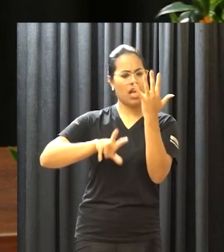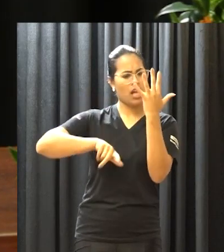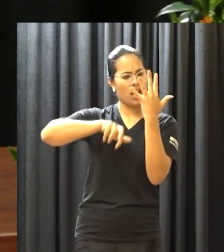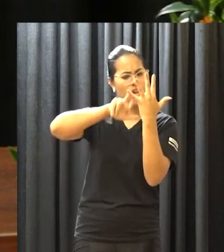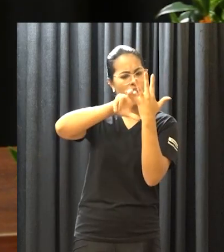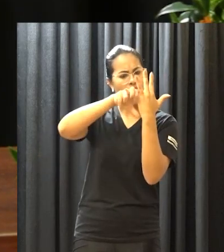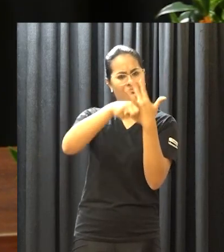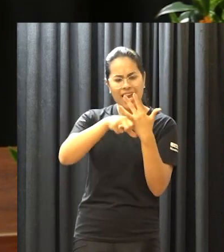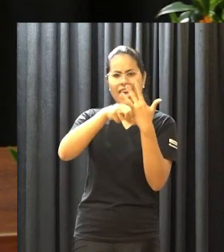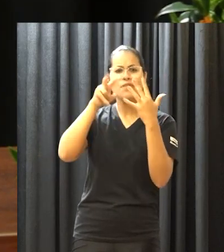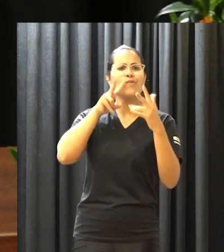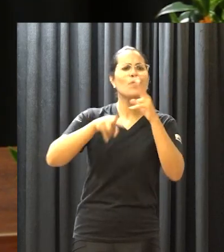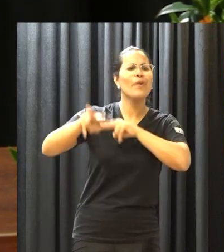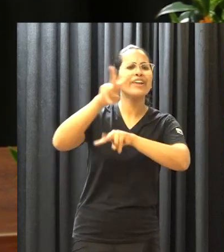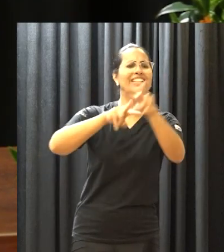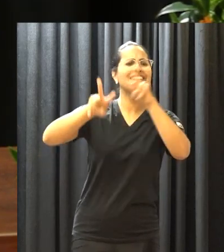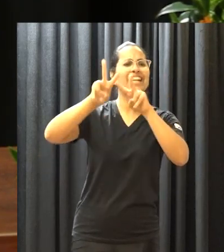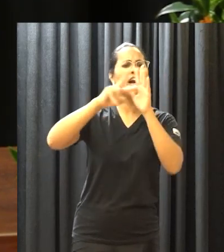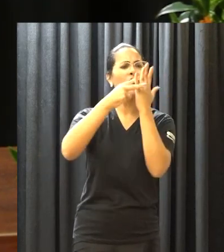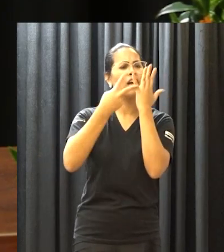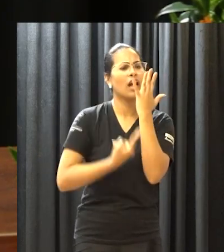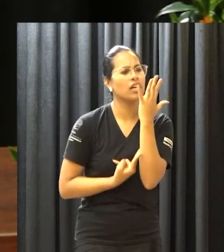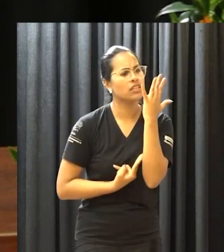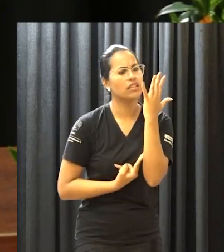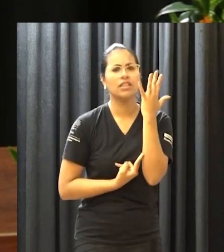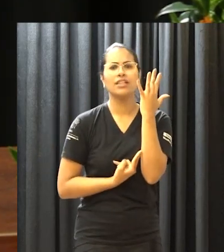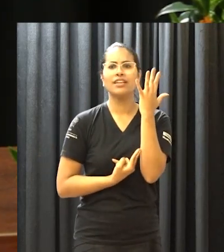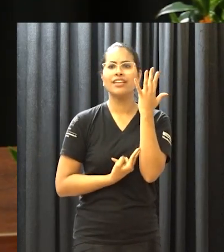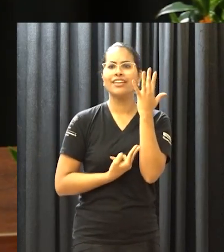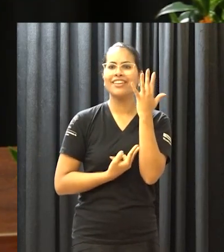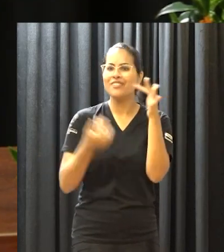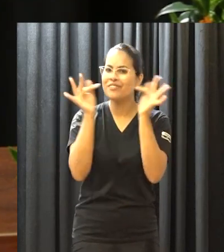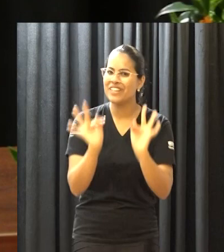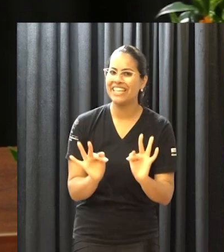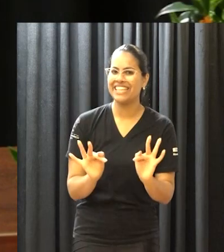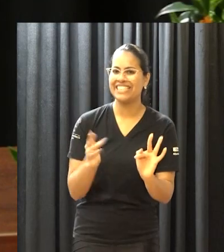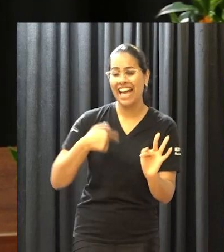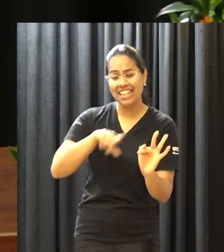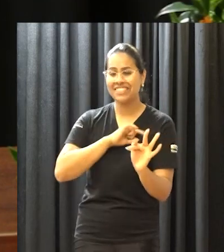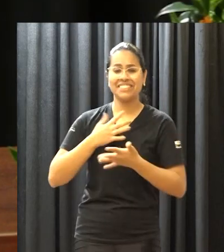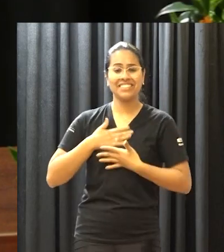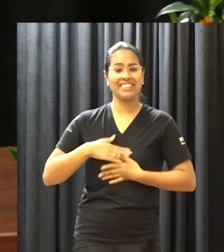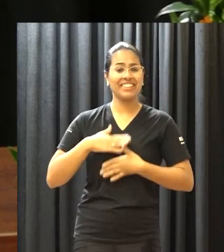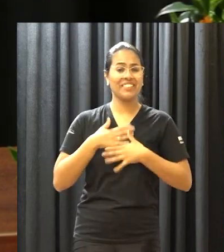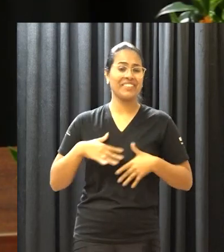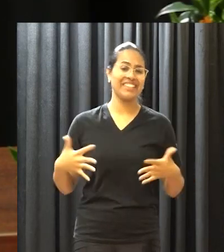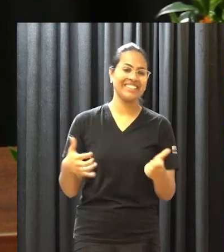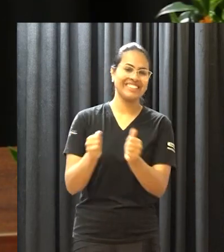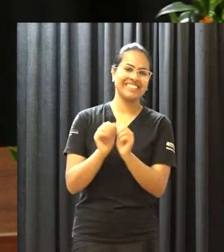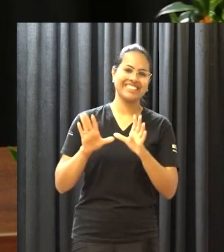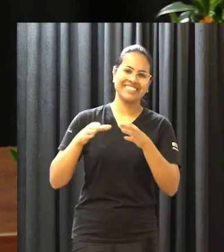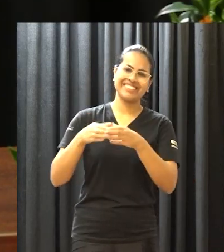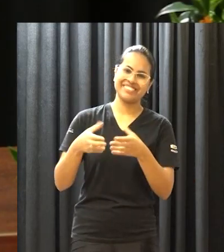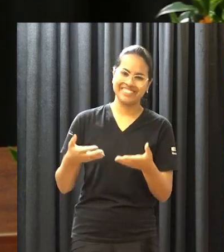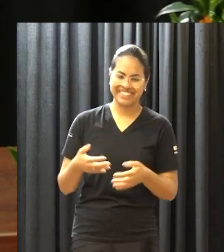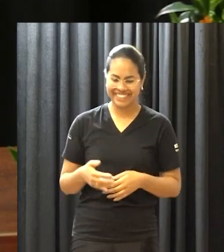olhar. Tem muita coisa que dá para a gente fazer. Nós estamos tranquilas aqui. Esse é o pós-fácil do livro.